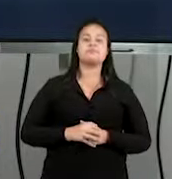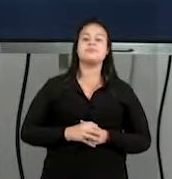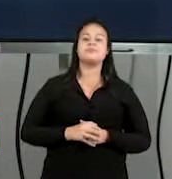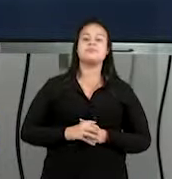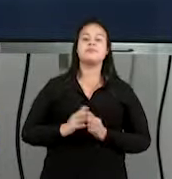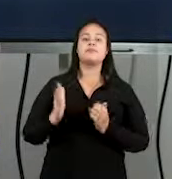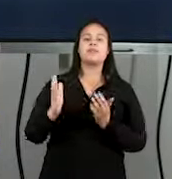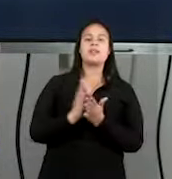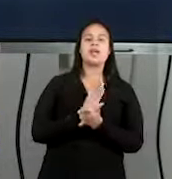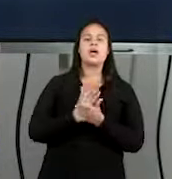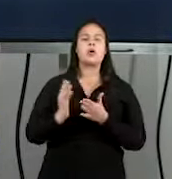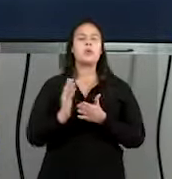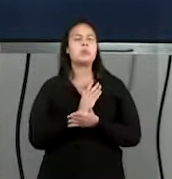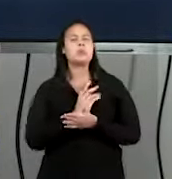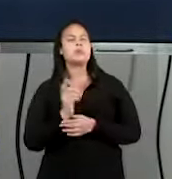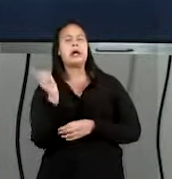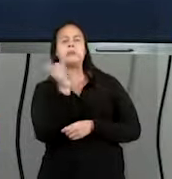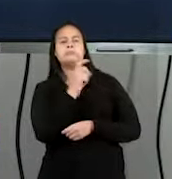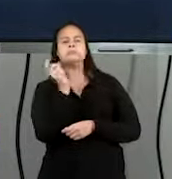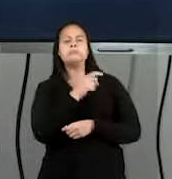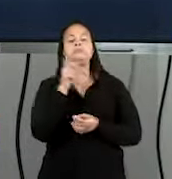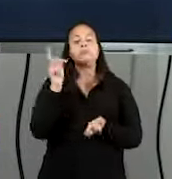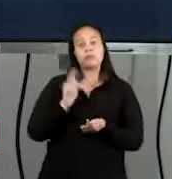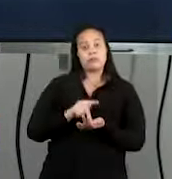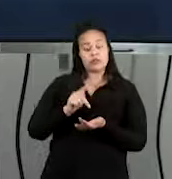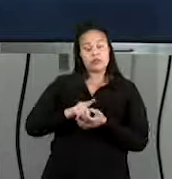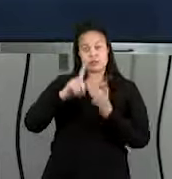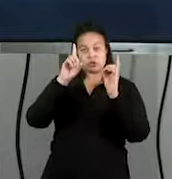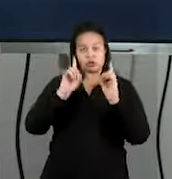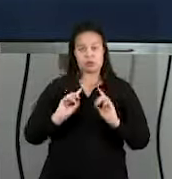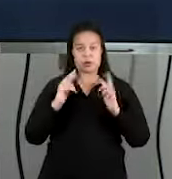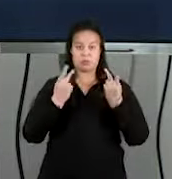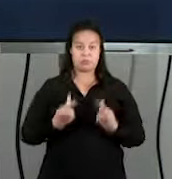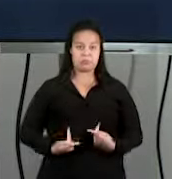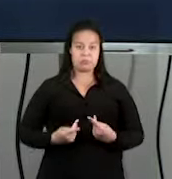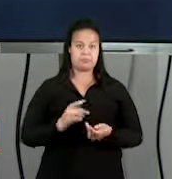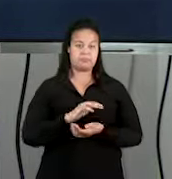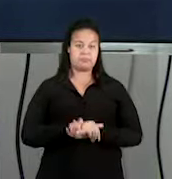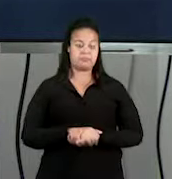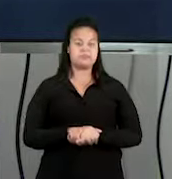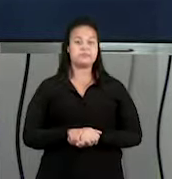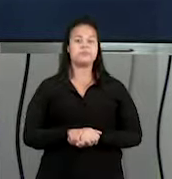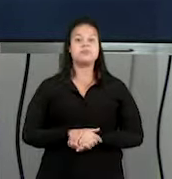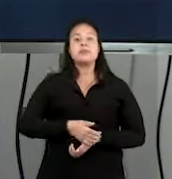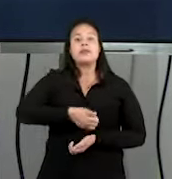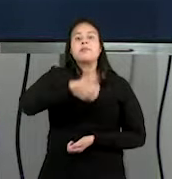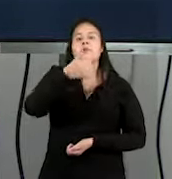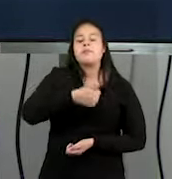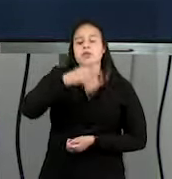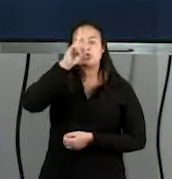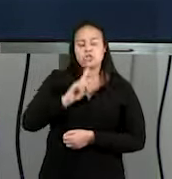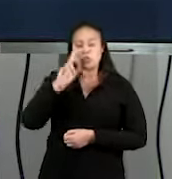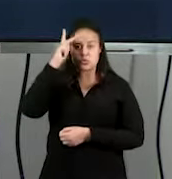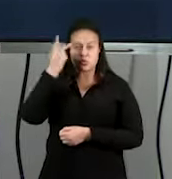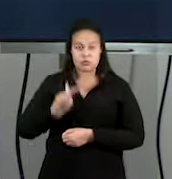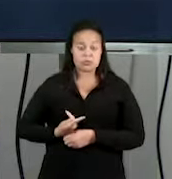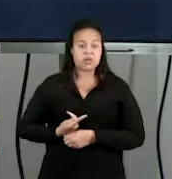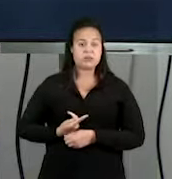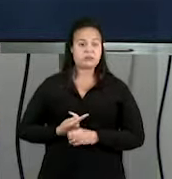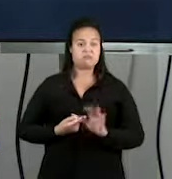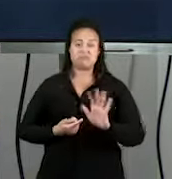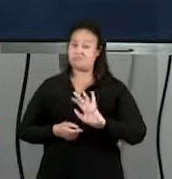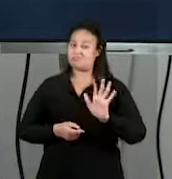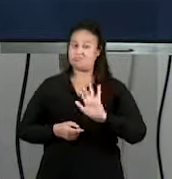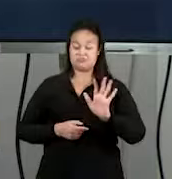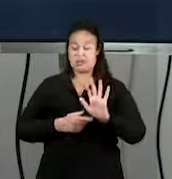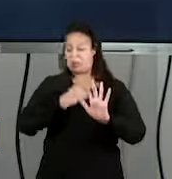Alguns mitos e verdades sobre os direitos humanos. Primeiro, os direitos humanos não são